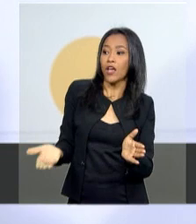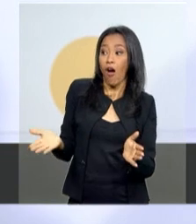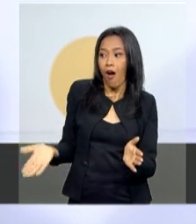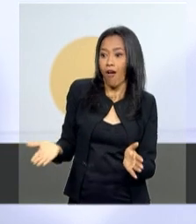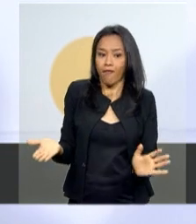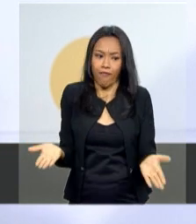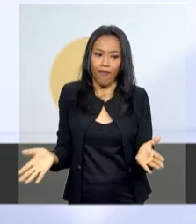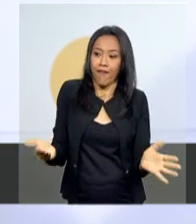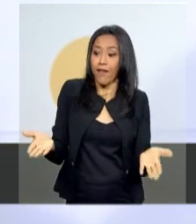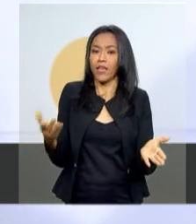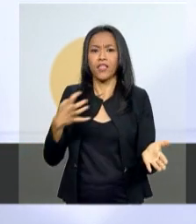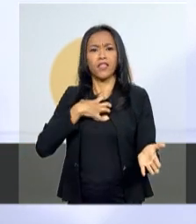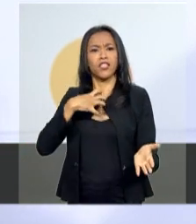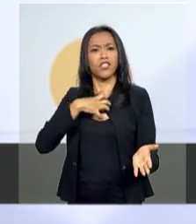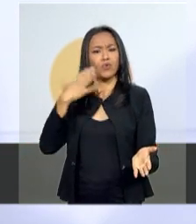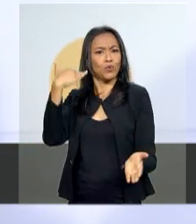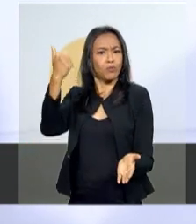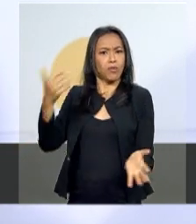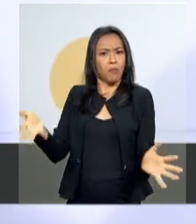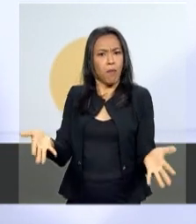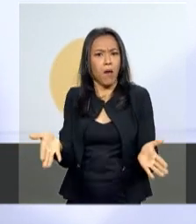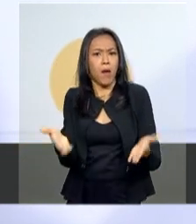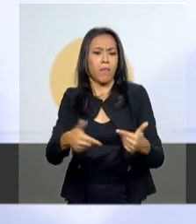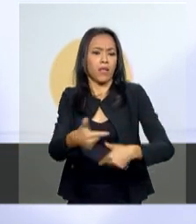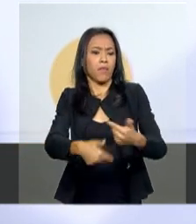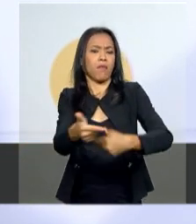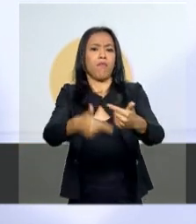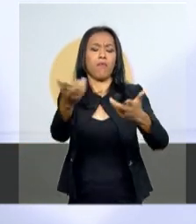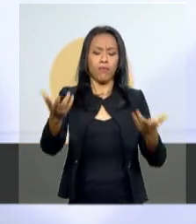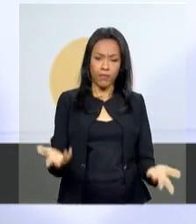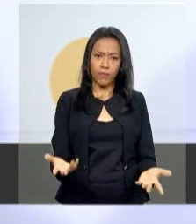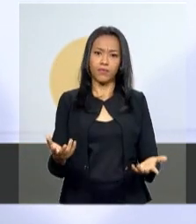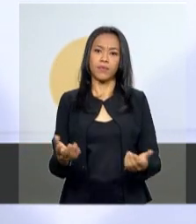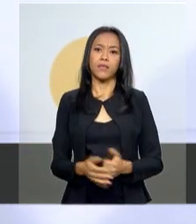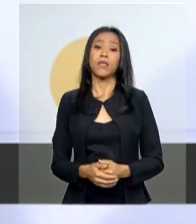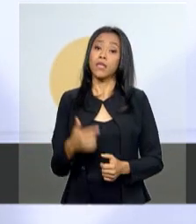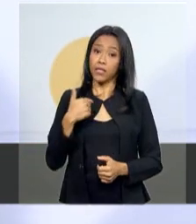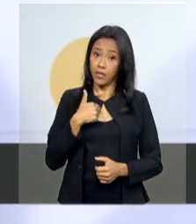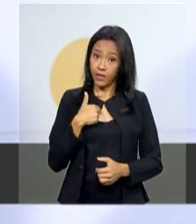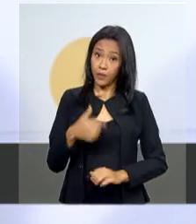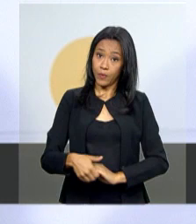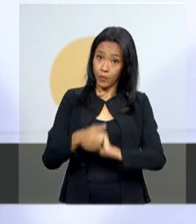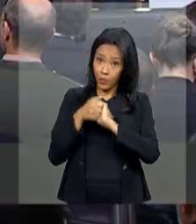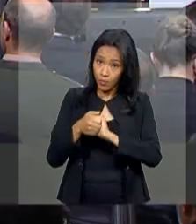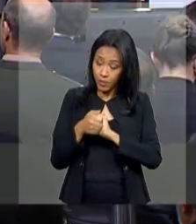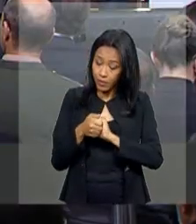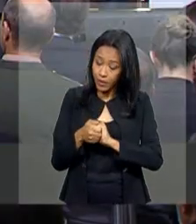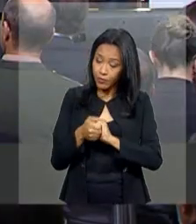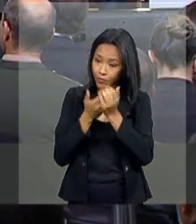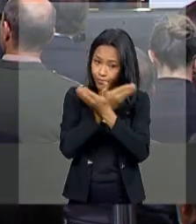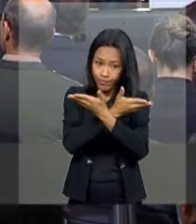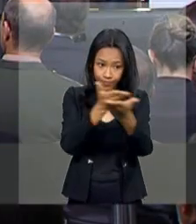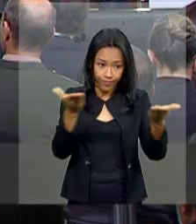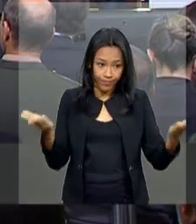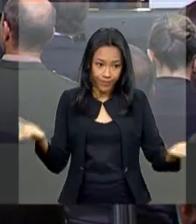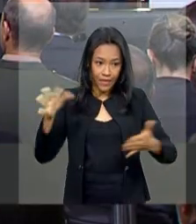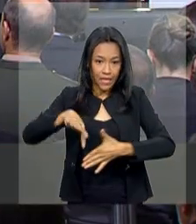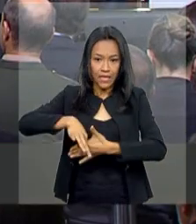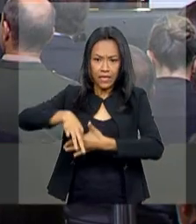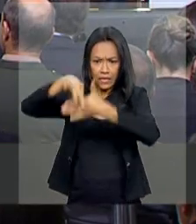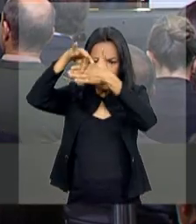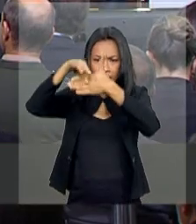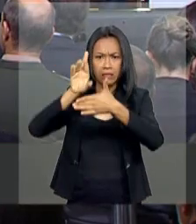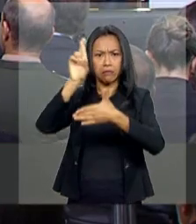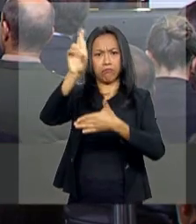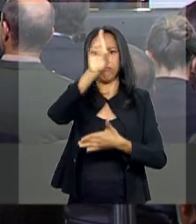vocação portanto a vontade do voluntariado eu cumprimento por isso mesmo as lideranças as